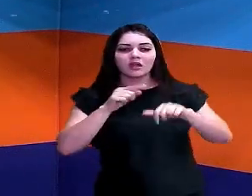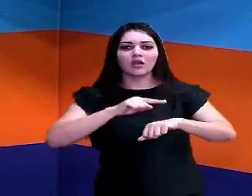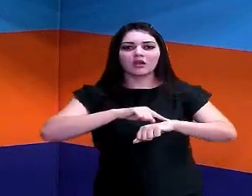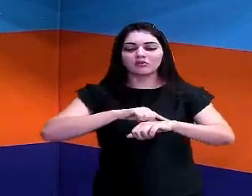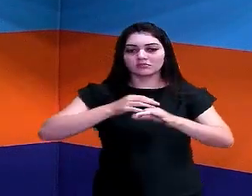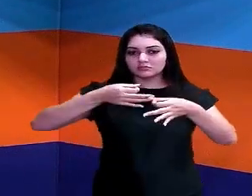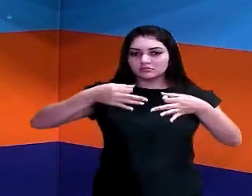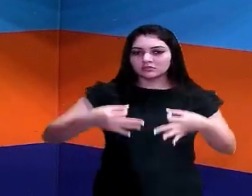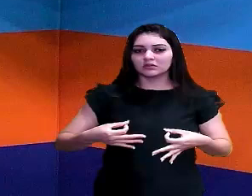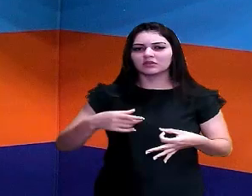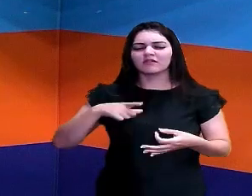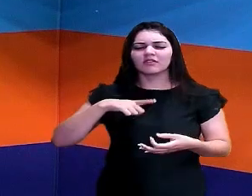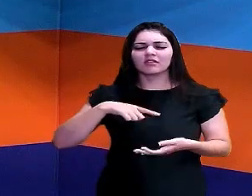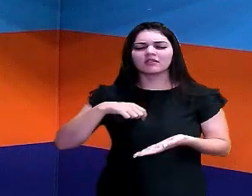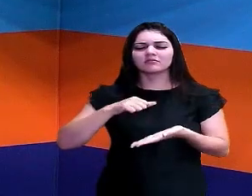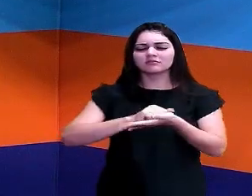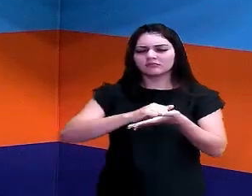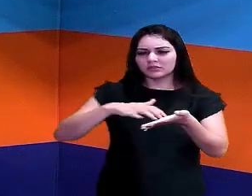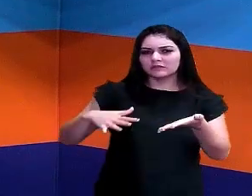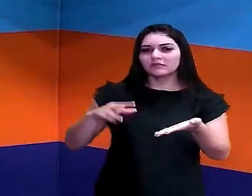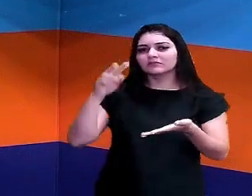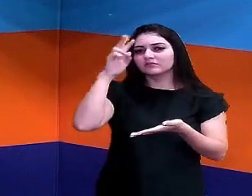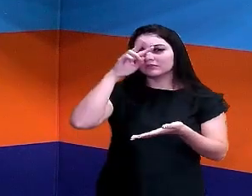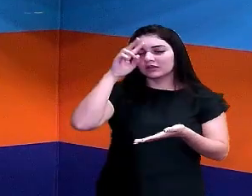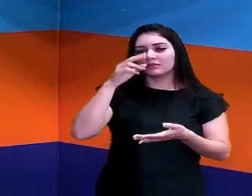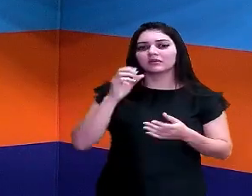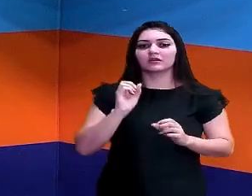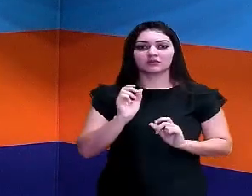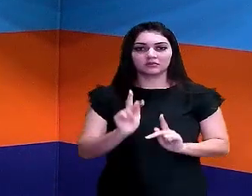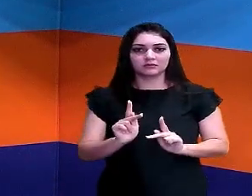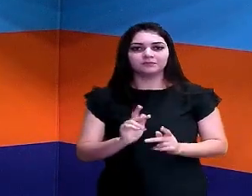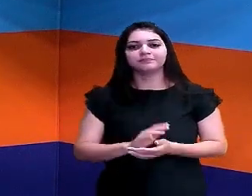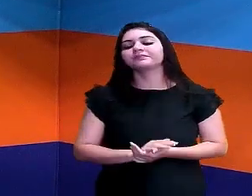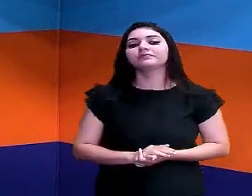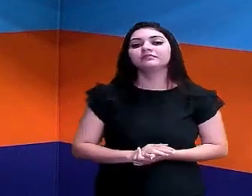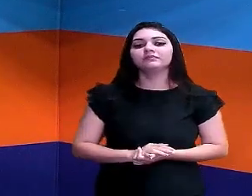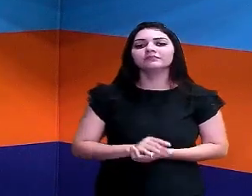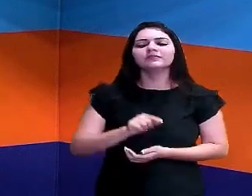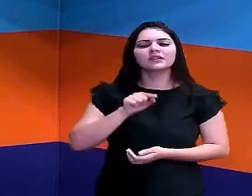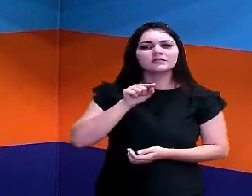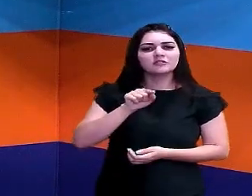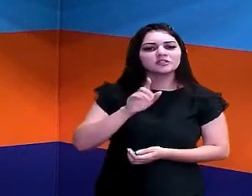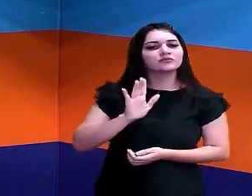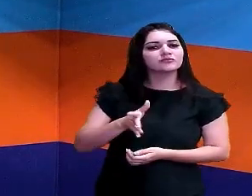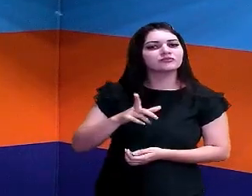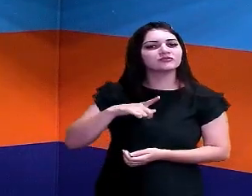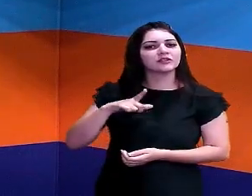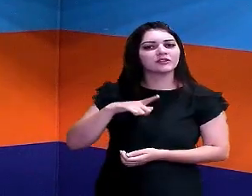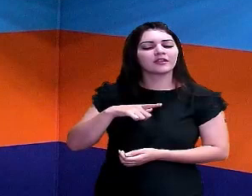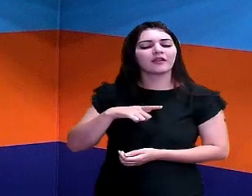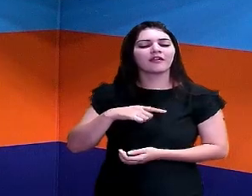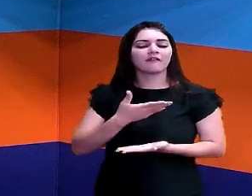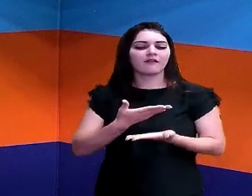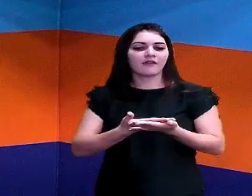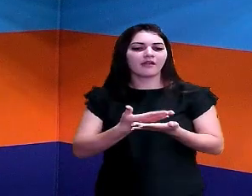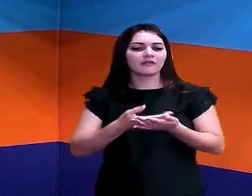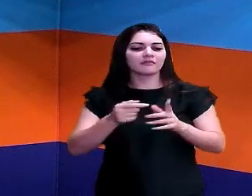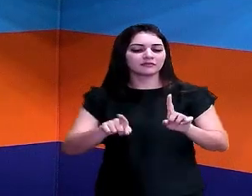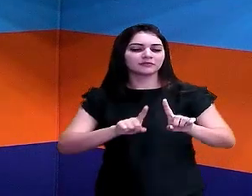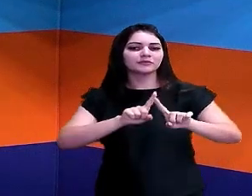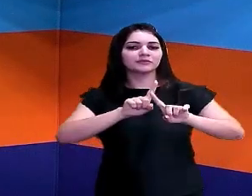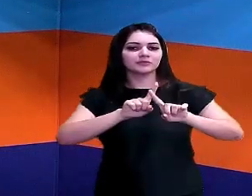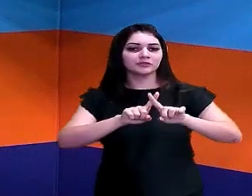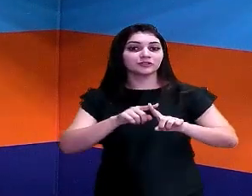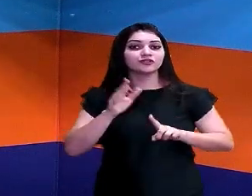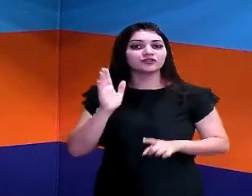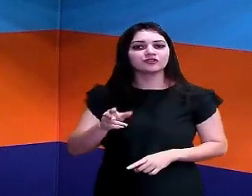para frente vai ter um exercício para a gente relembrar disso, tá? Então, se você já teve a sua aulinha de multiplicação e você